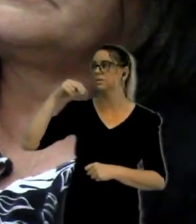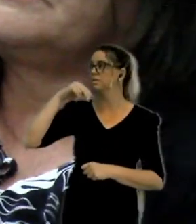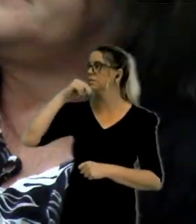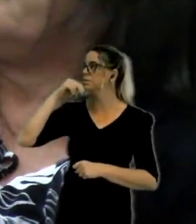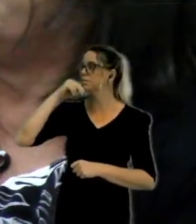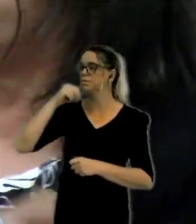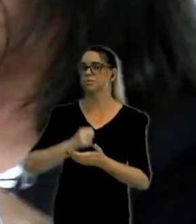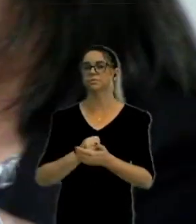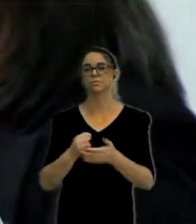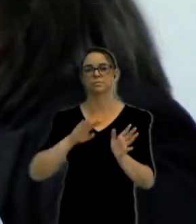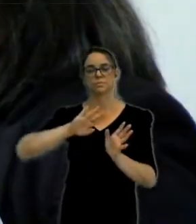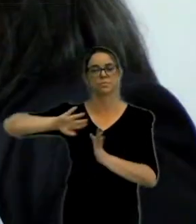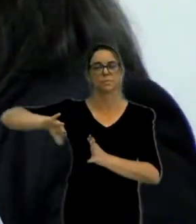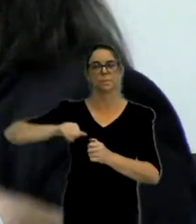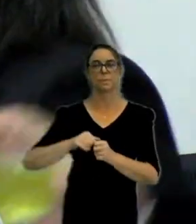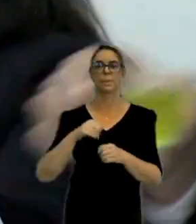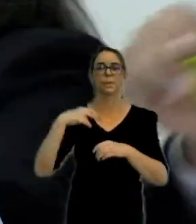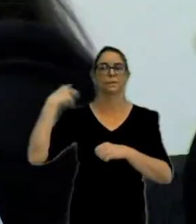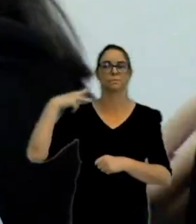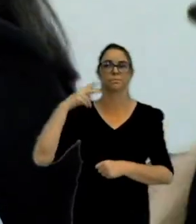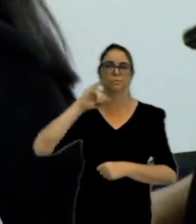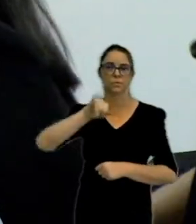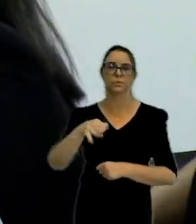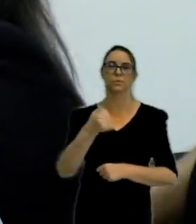da Cruzinha, vereador Cid Clay.